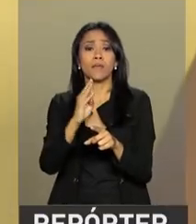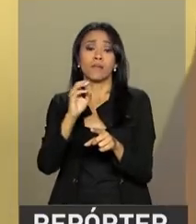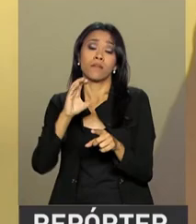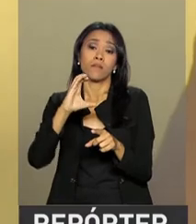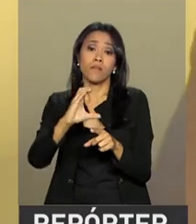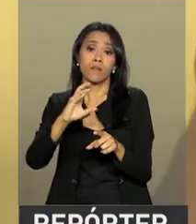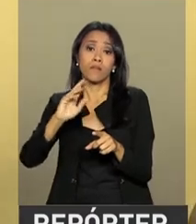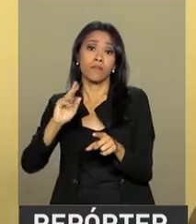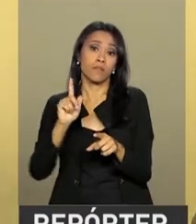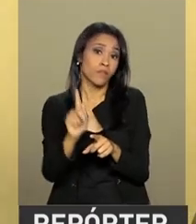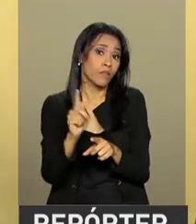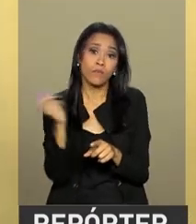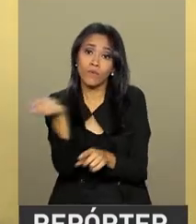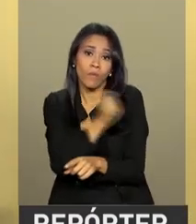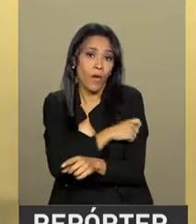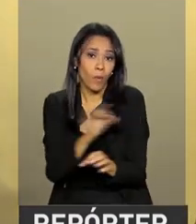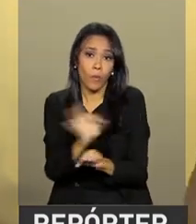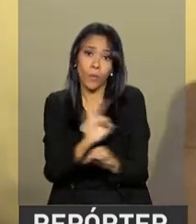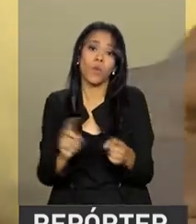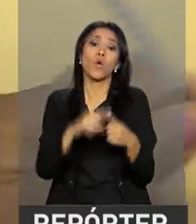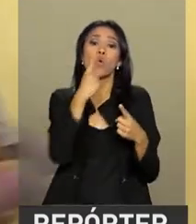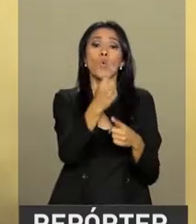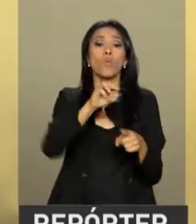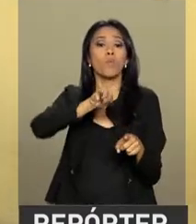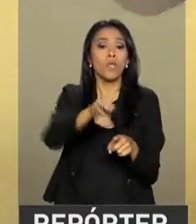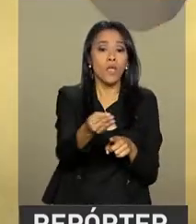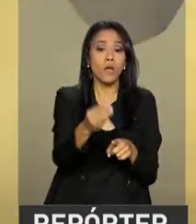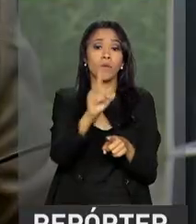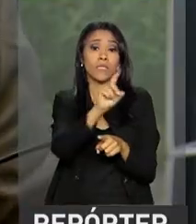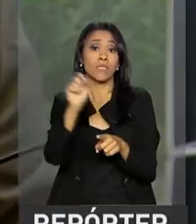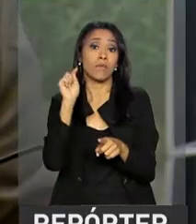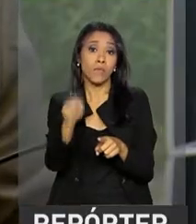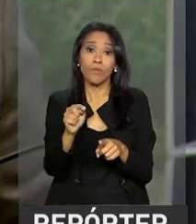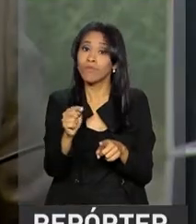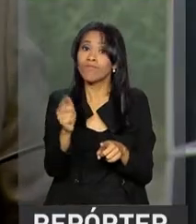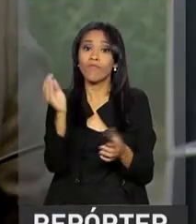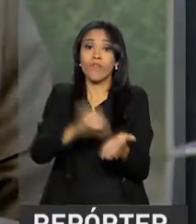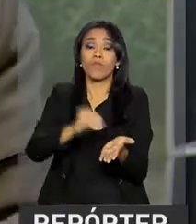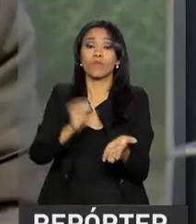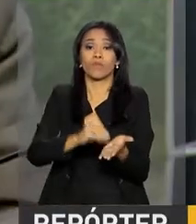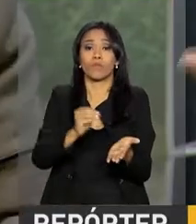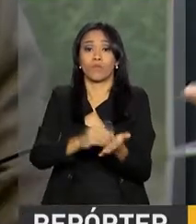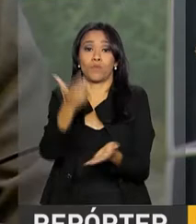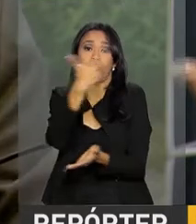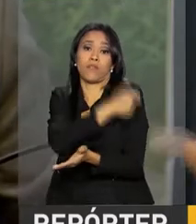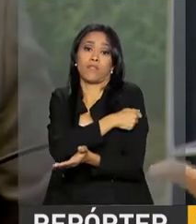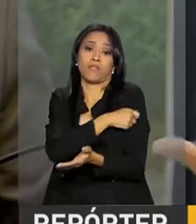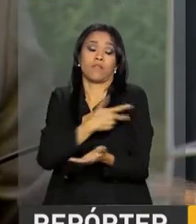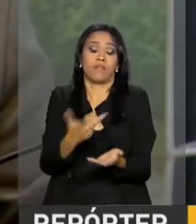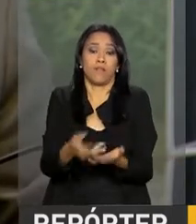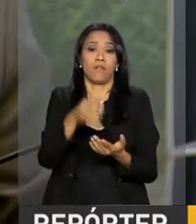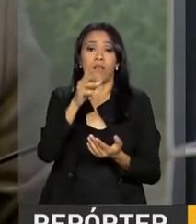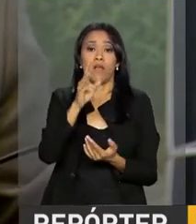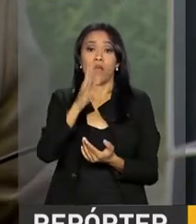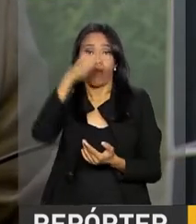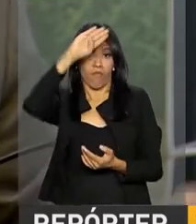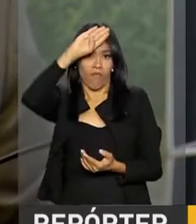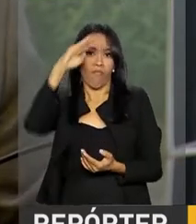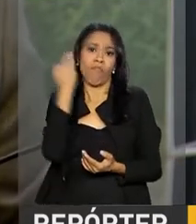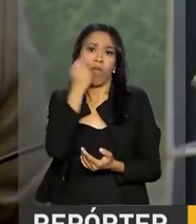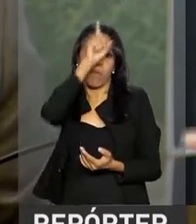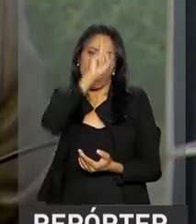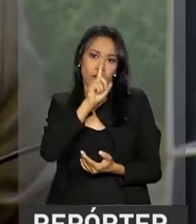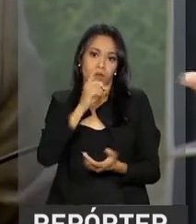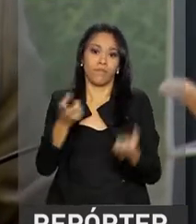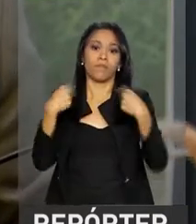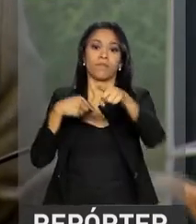milhão e cem mil não receberam a dose contra a febre amarela por isso a importância de que todo mundo compareceu ao serviço de saúde porque